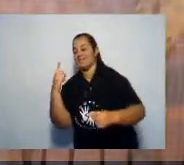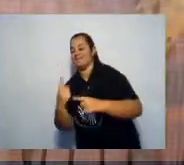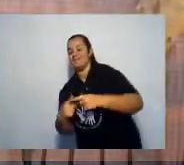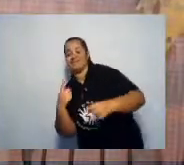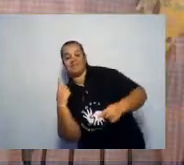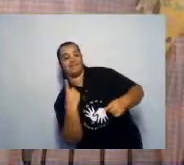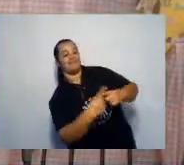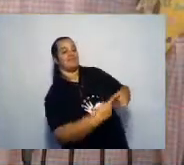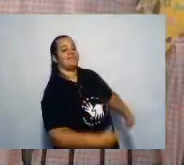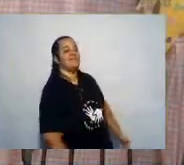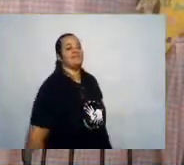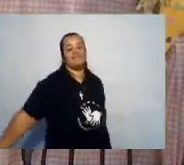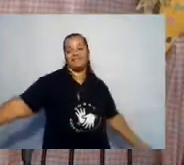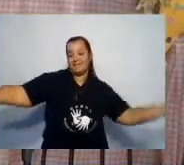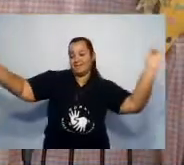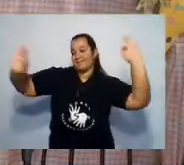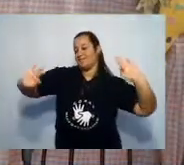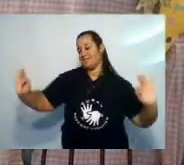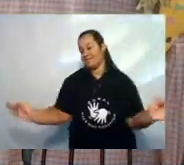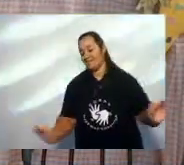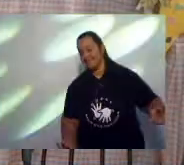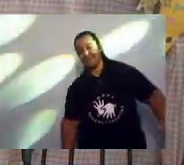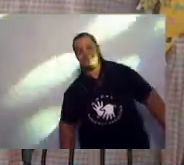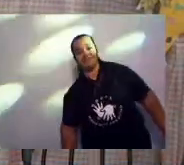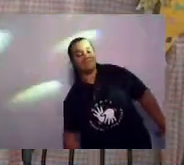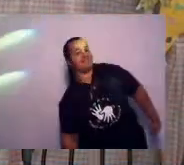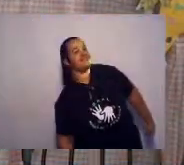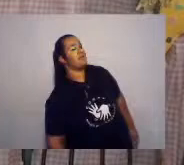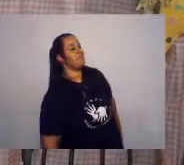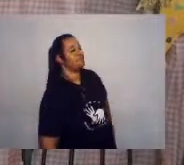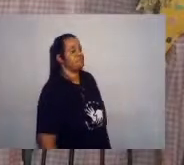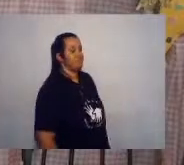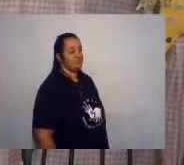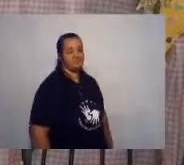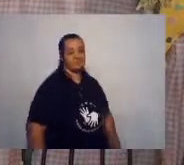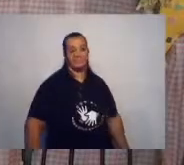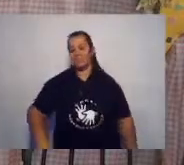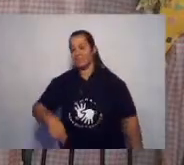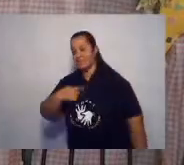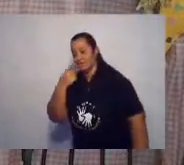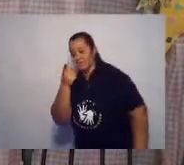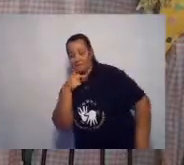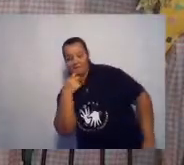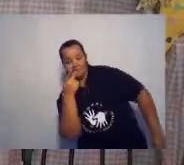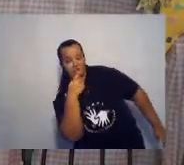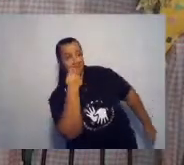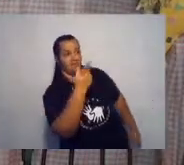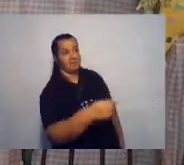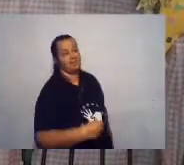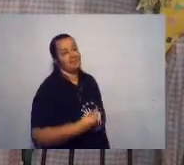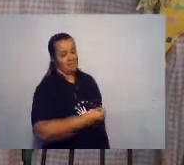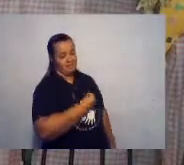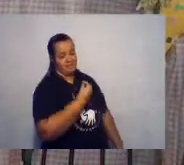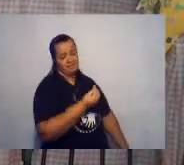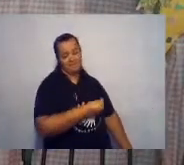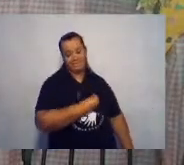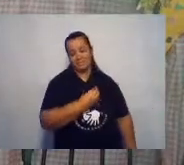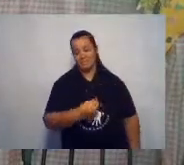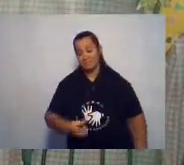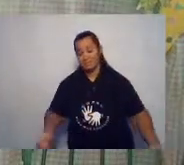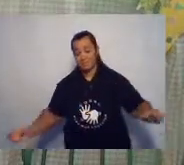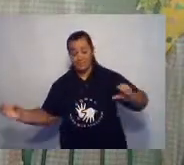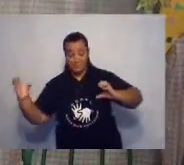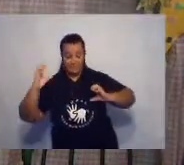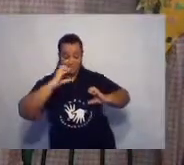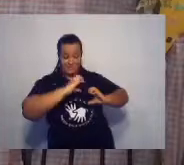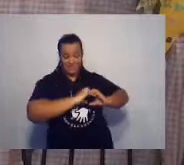Você é a razão da minha felicidade. Não vá dizer que eu